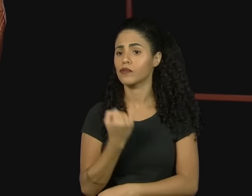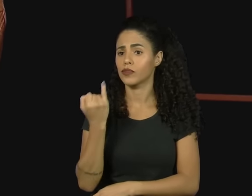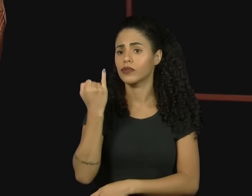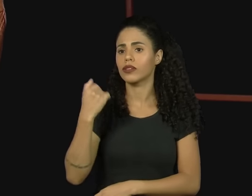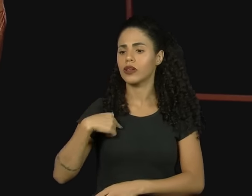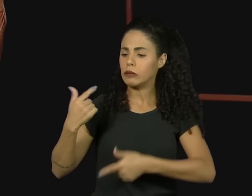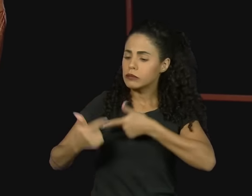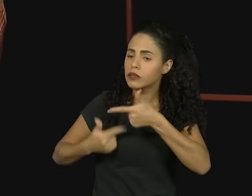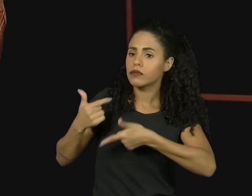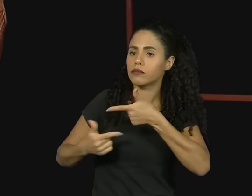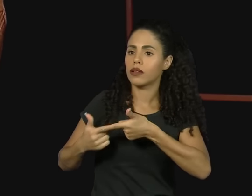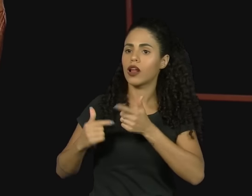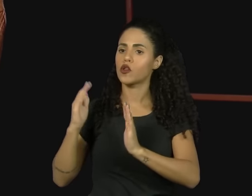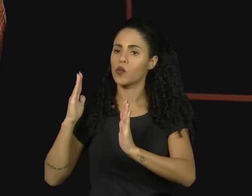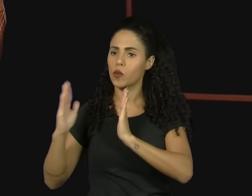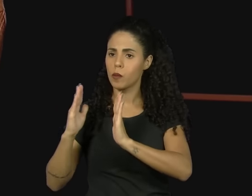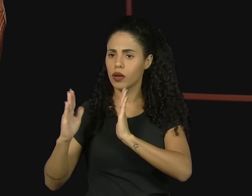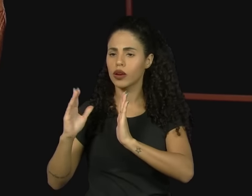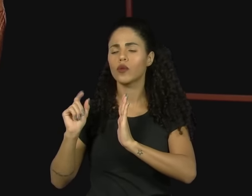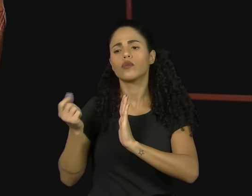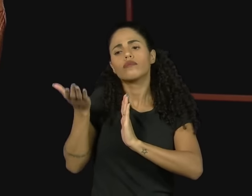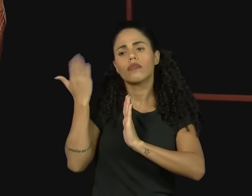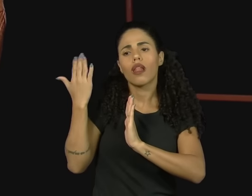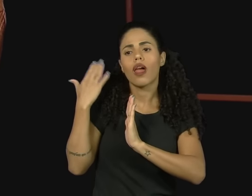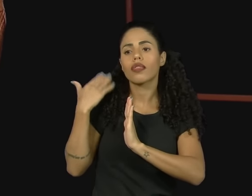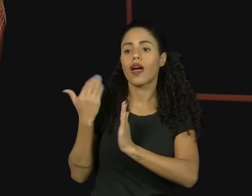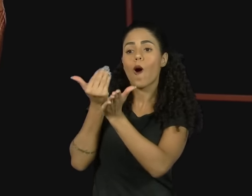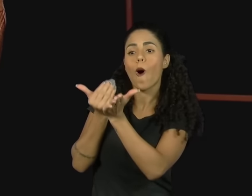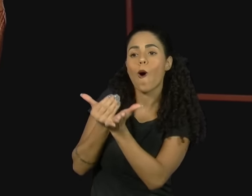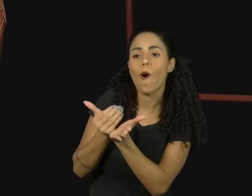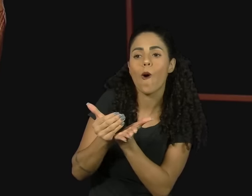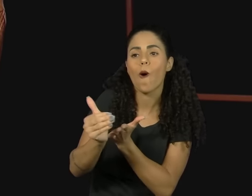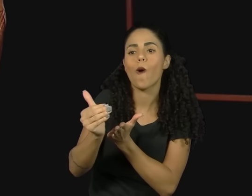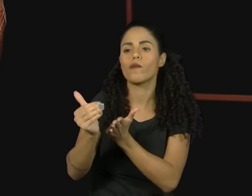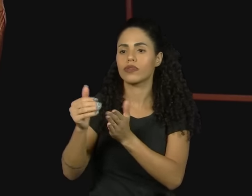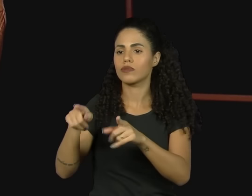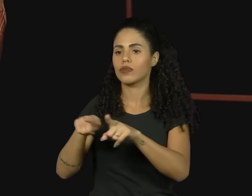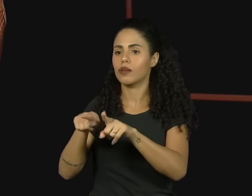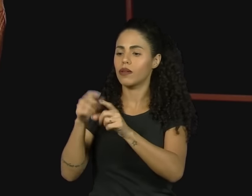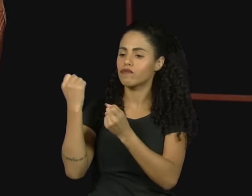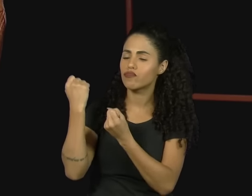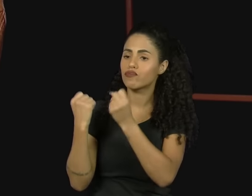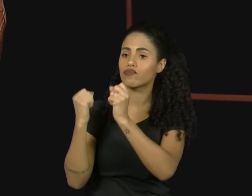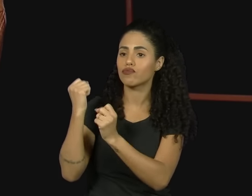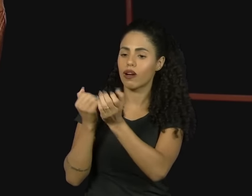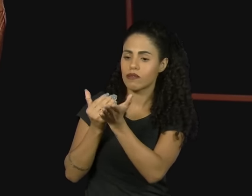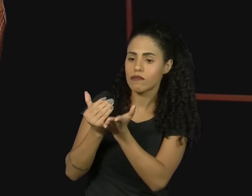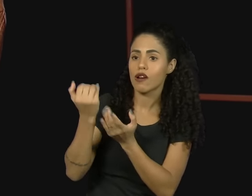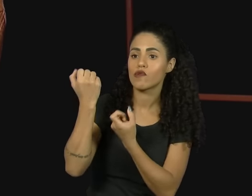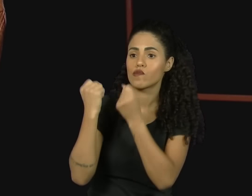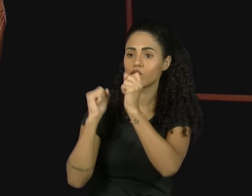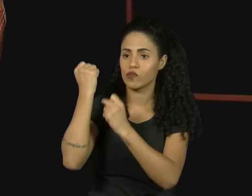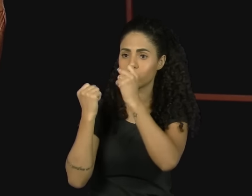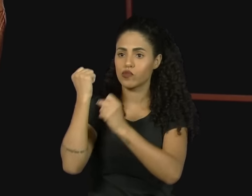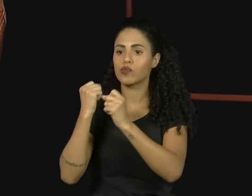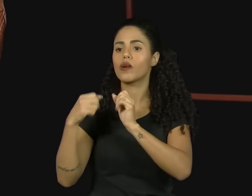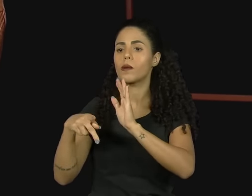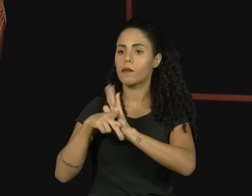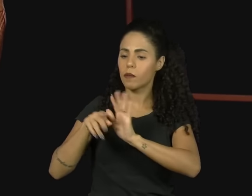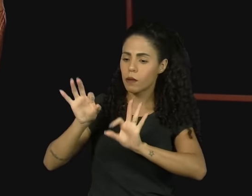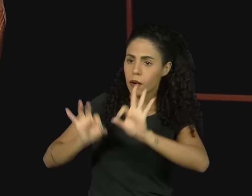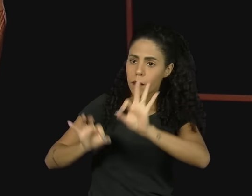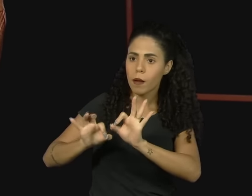num período que vocês sabem que foi o início, boa sorte também, né? O início da indústria de